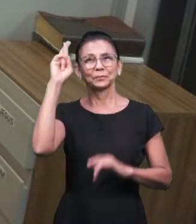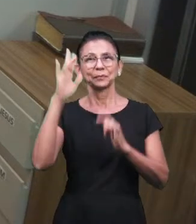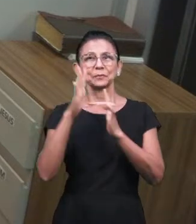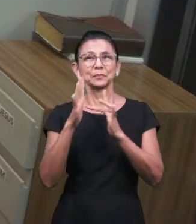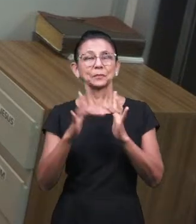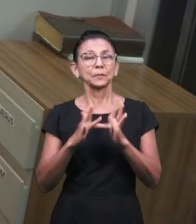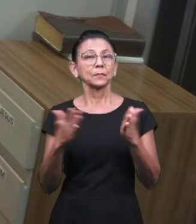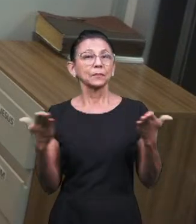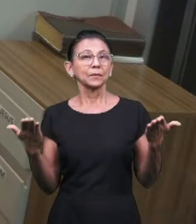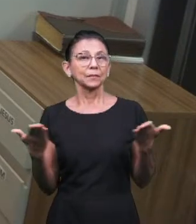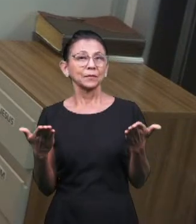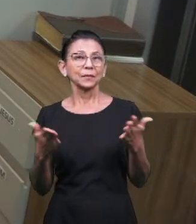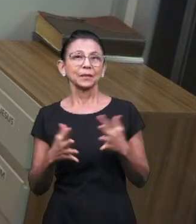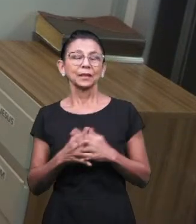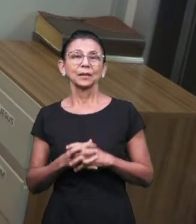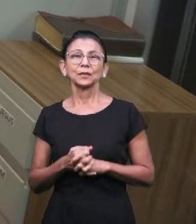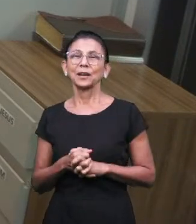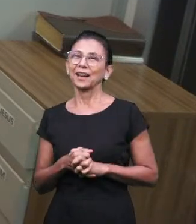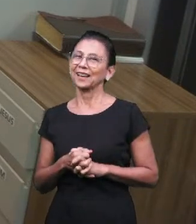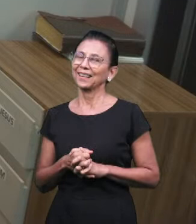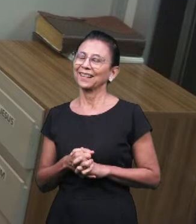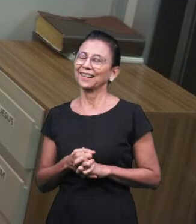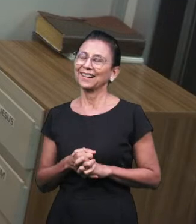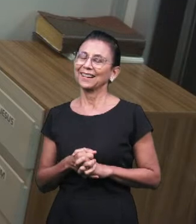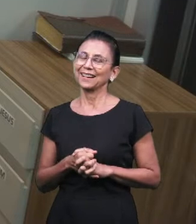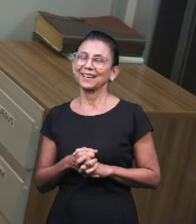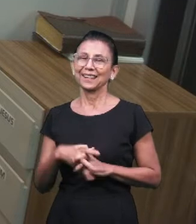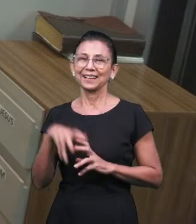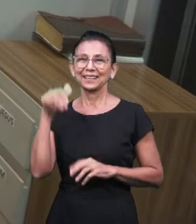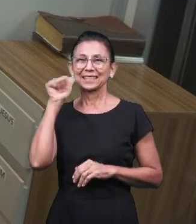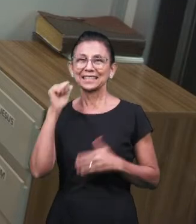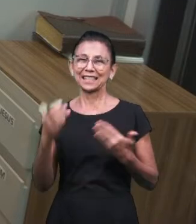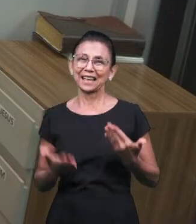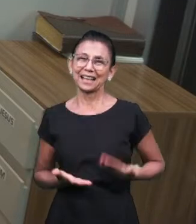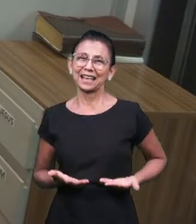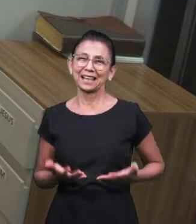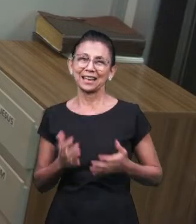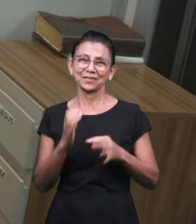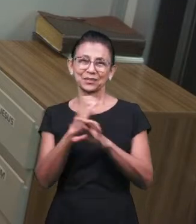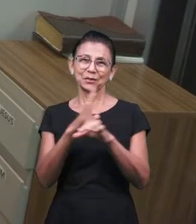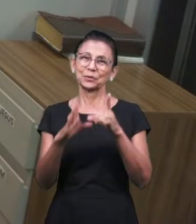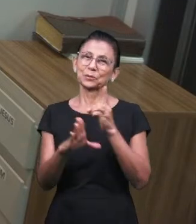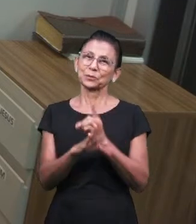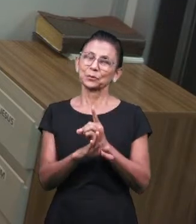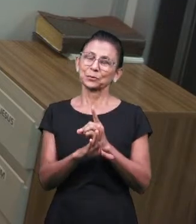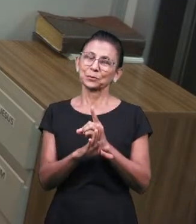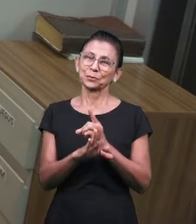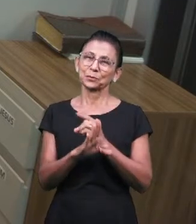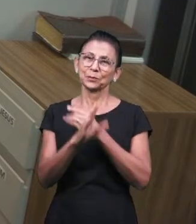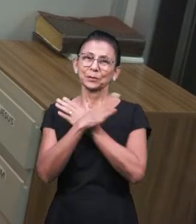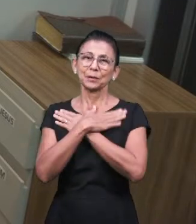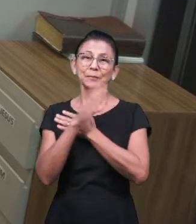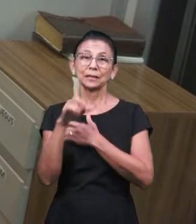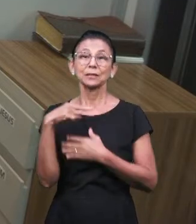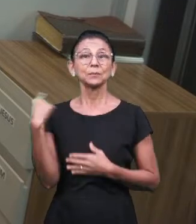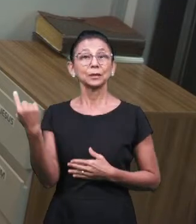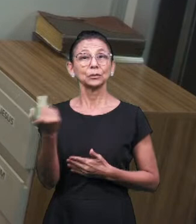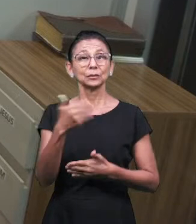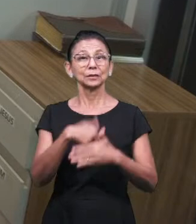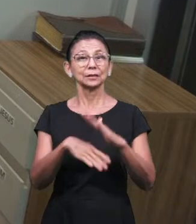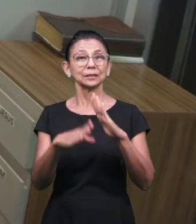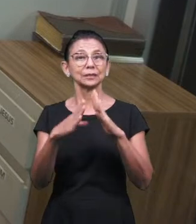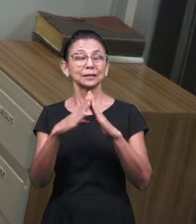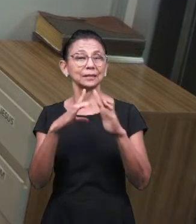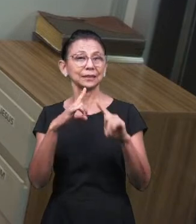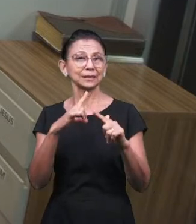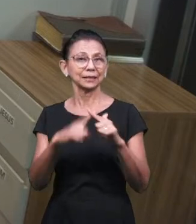Hoje culto, né, das irmãs, culto das senhoras, claro, a bênção para toda a igreja. E quem está conosco aqui,